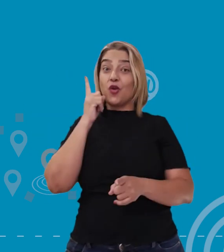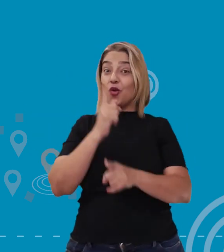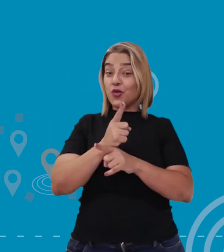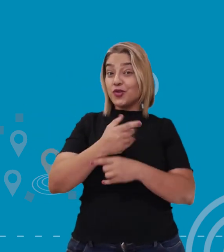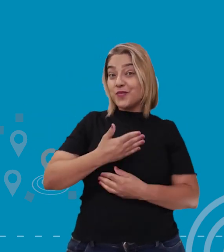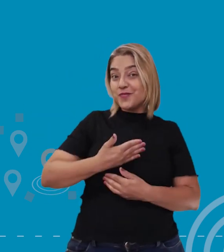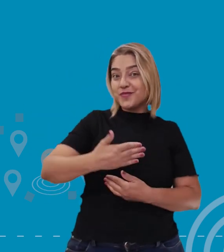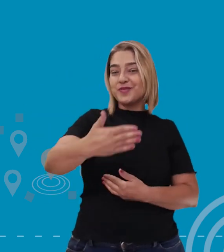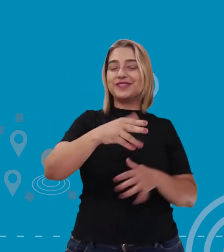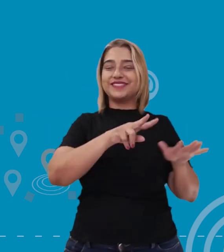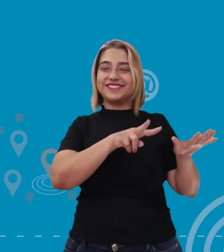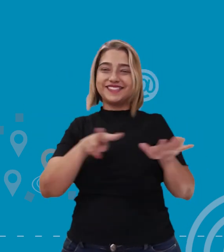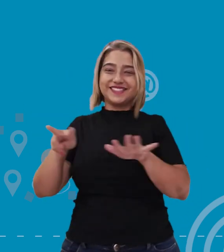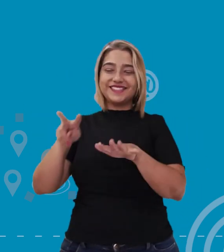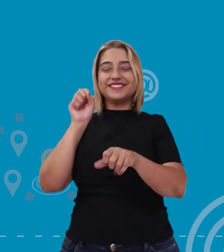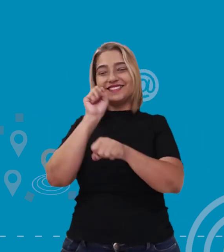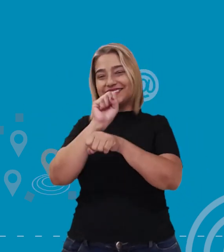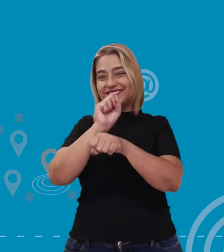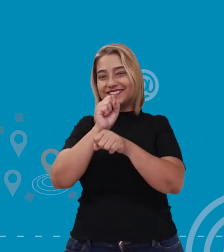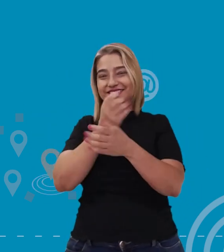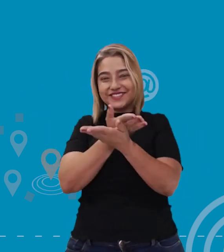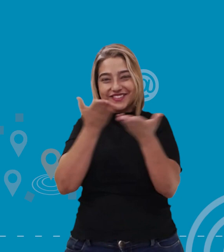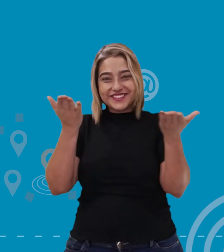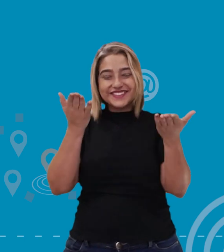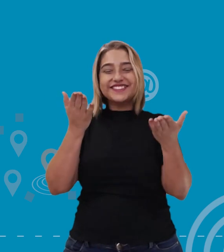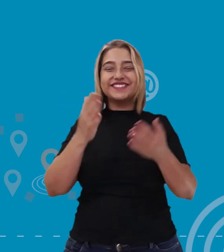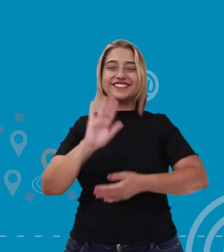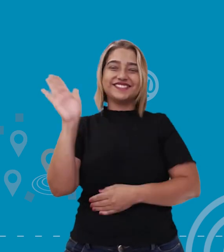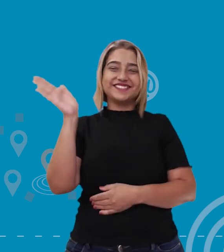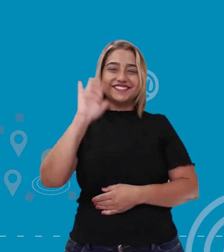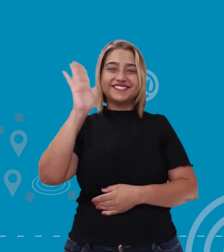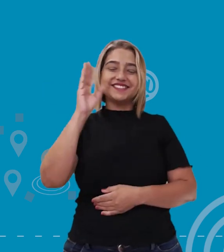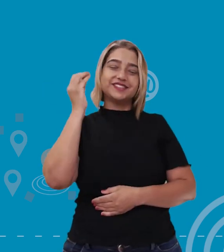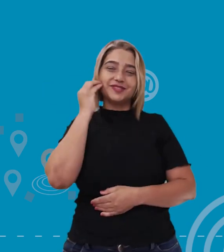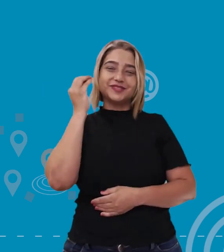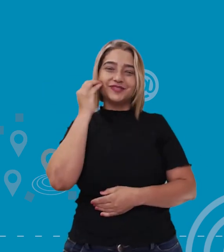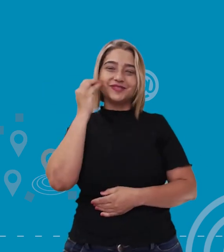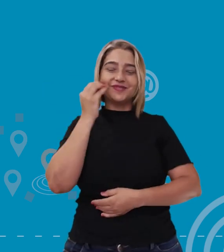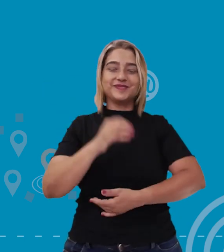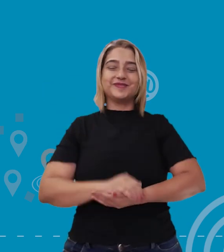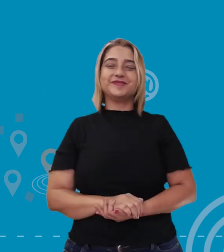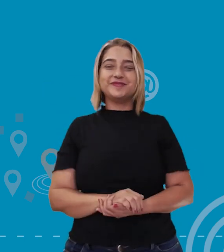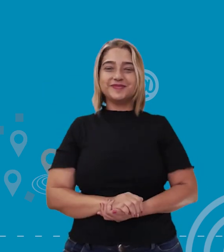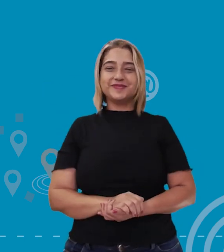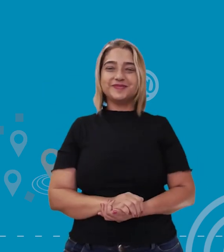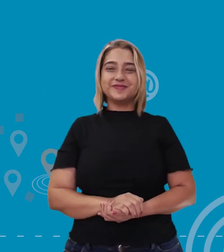na próxima semana. Te espero! Até lá! Beijos! Tchau, tchau!